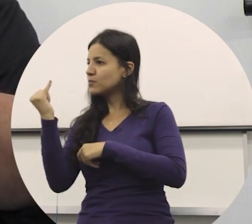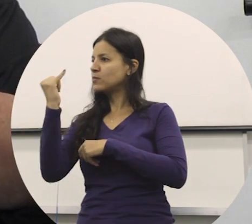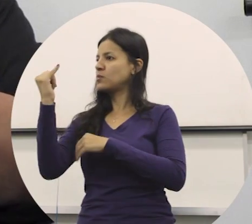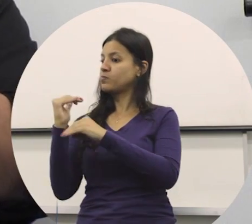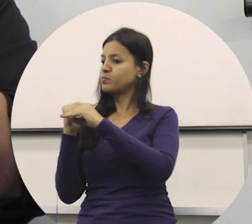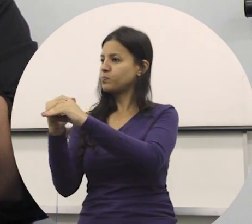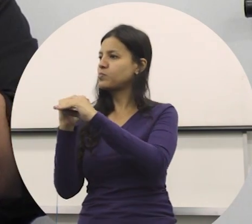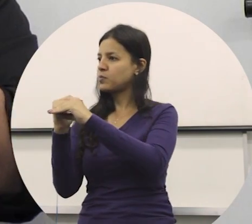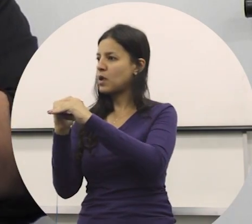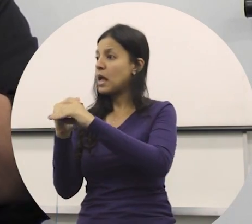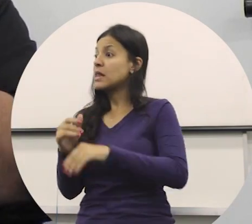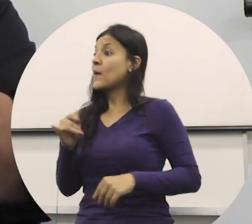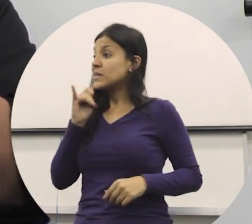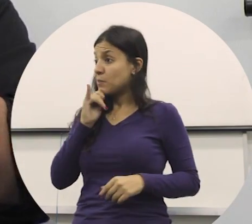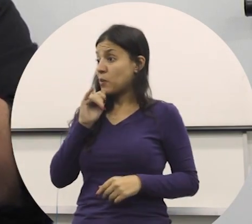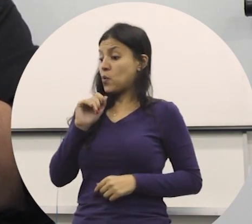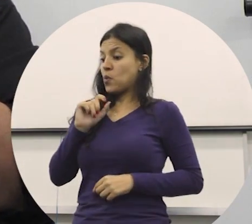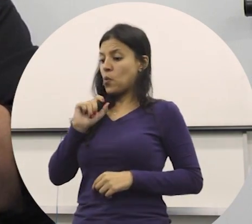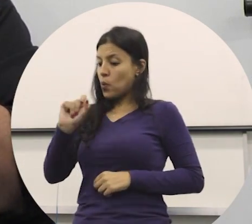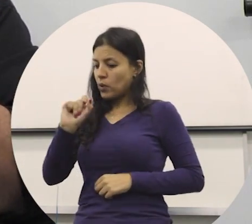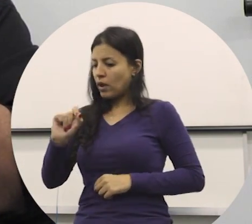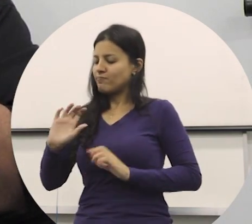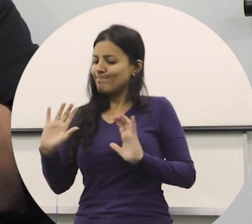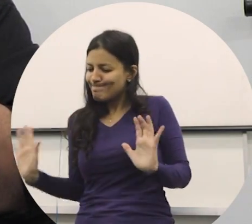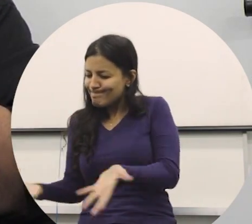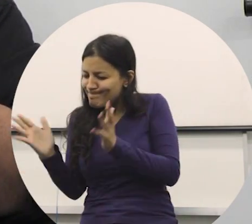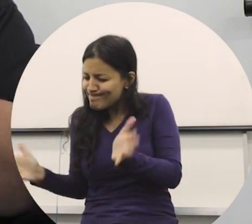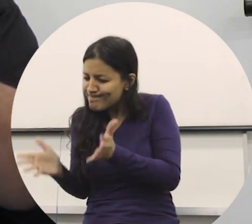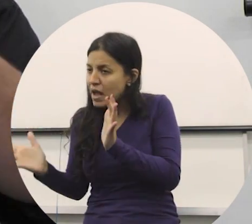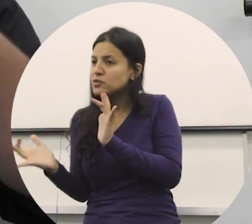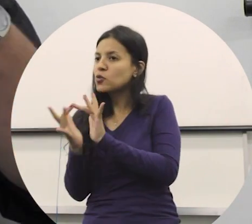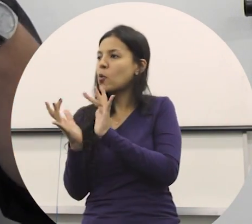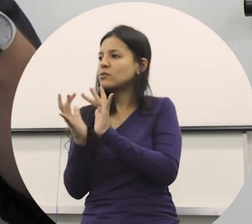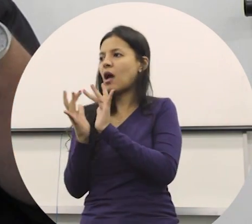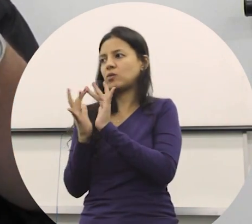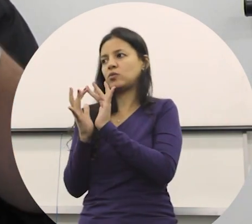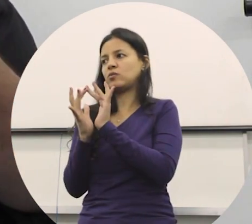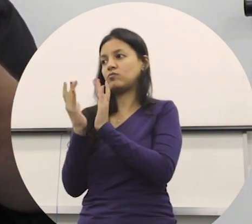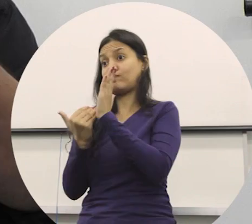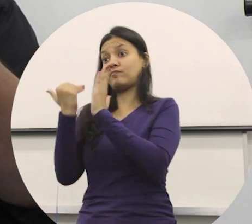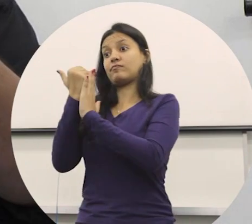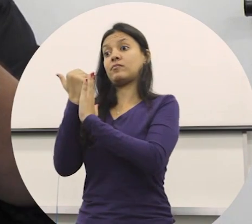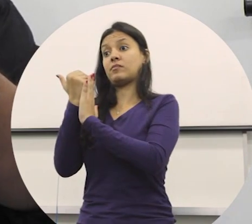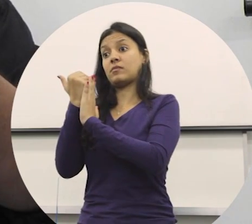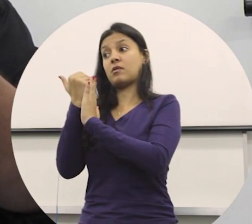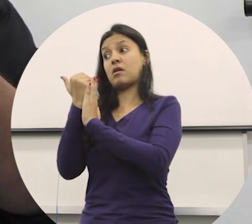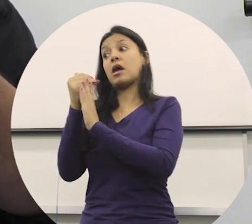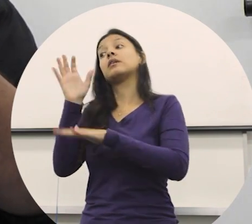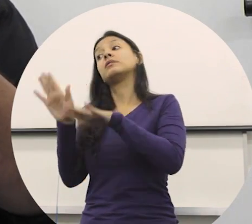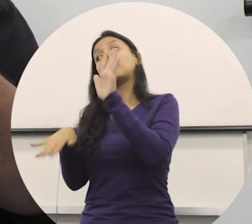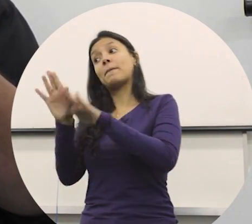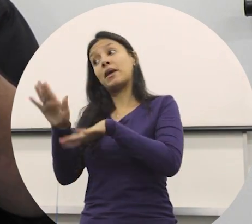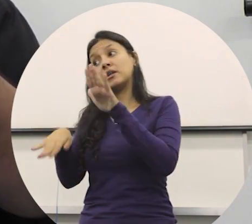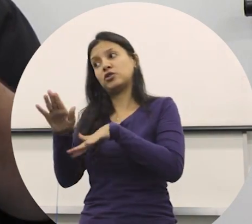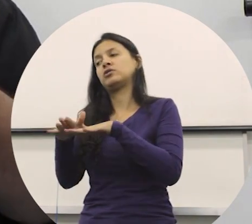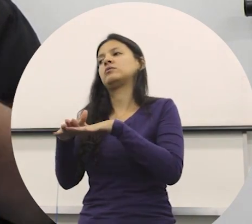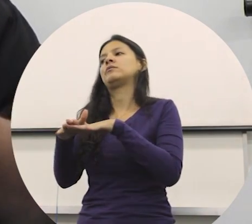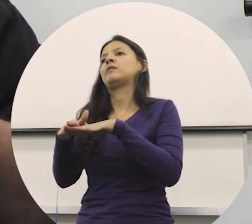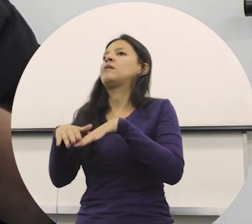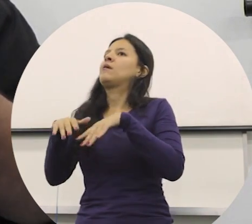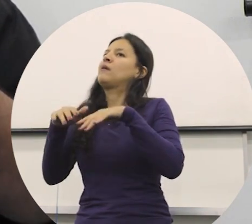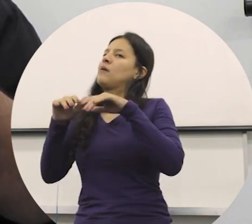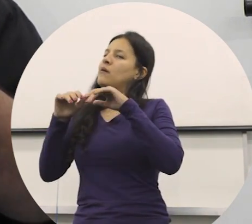de exacerbar o contato linguístico, isso aí é uma posição que vai entrar